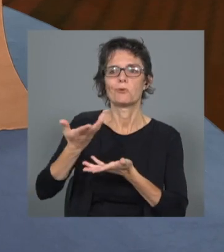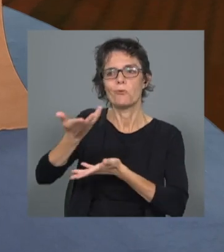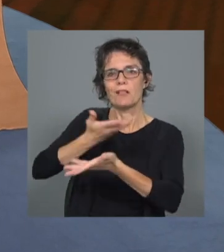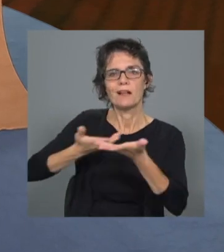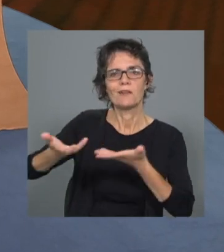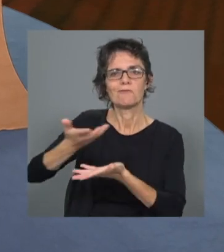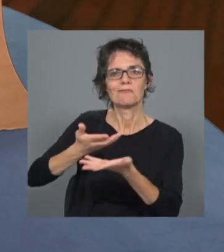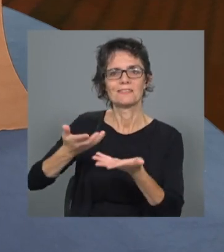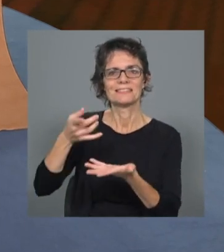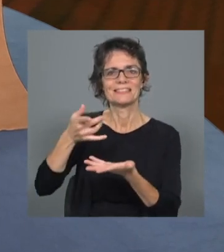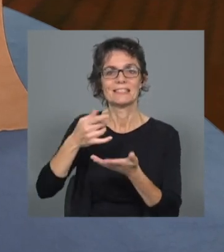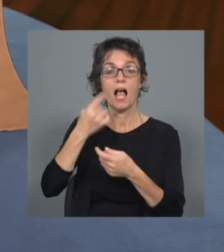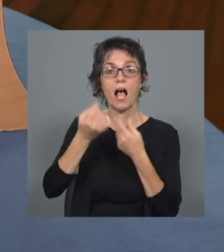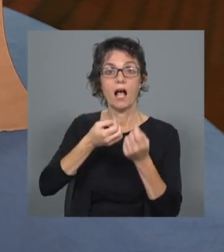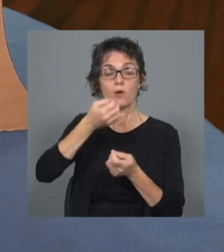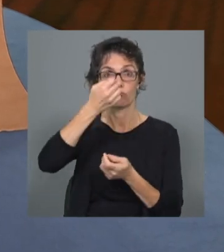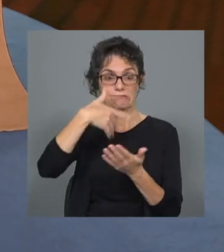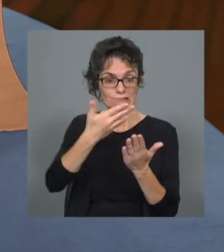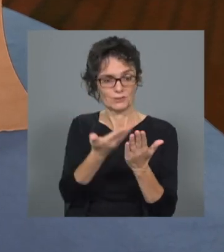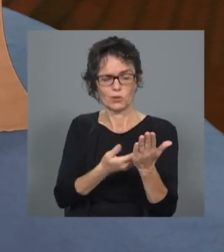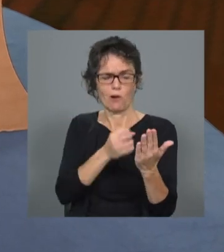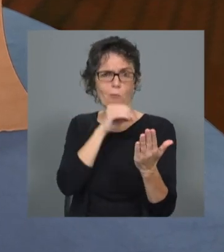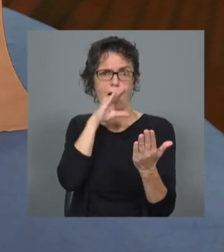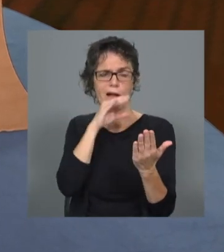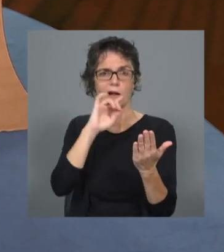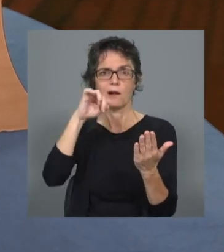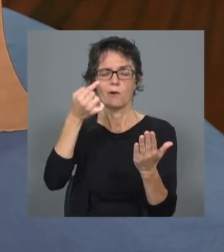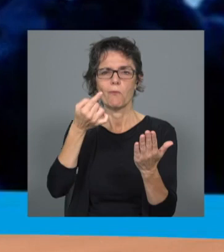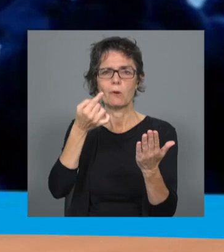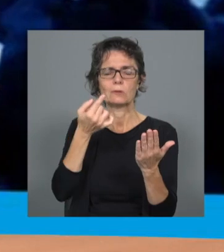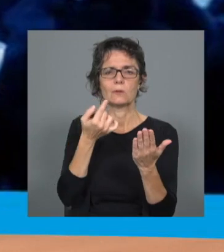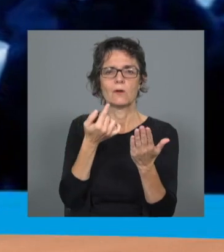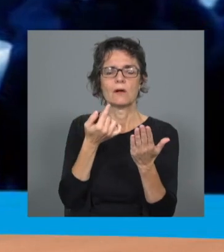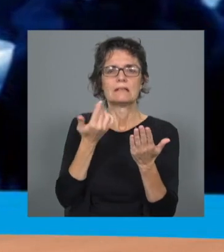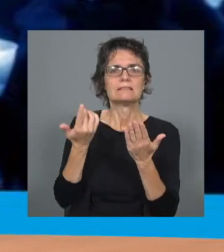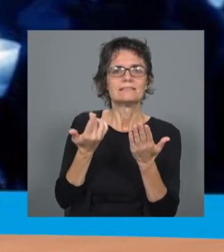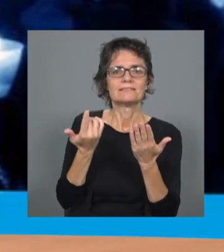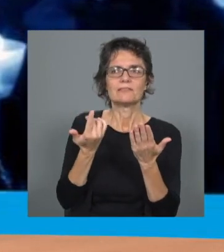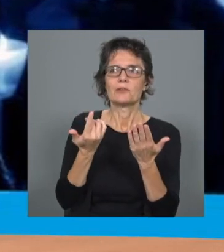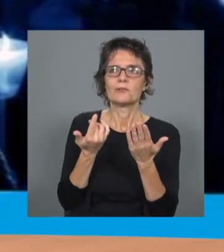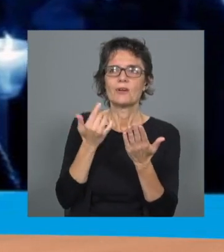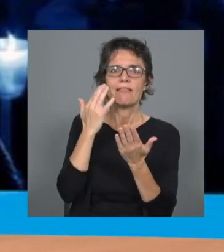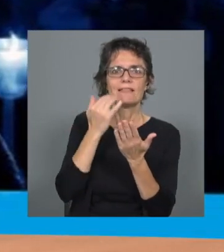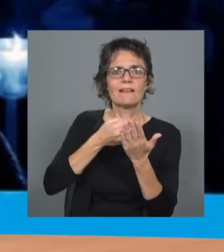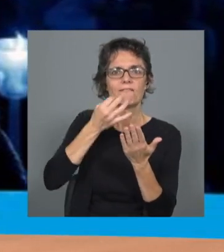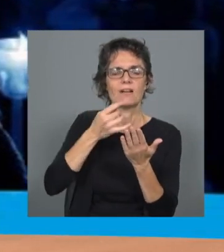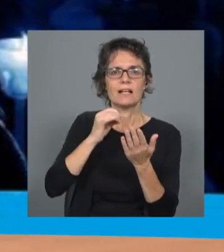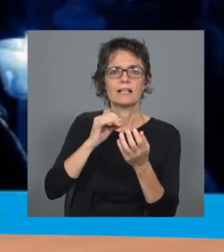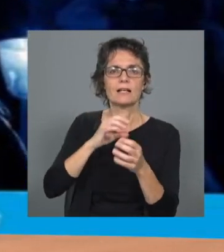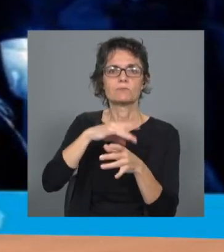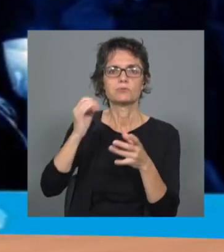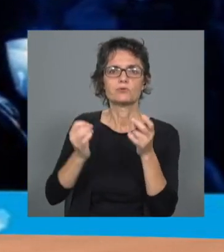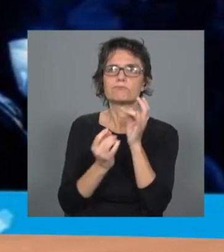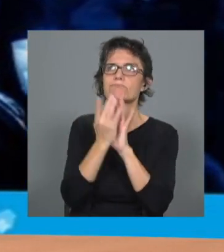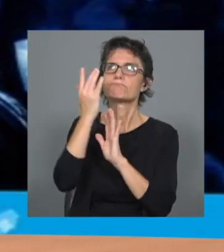Alguns contos são surpreendentes, outros vão buscar a transcendência e a ligação ao além, são mesmo contos